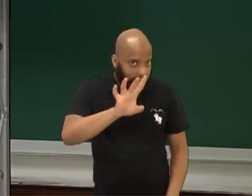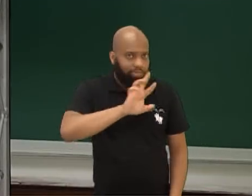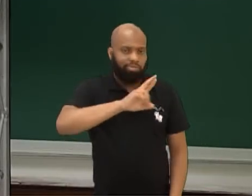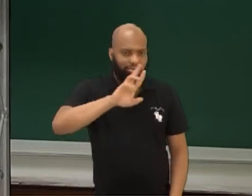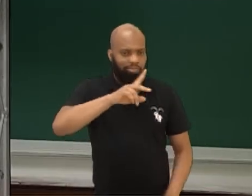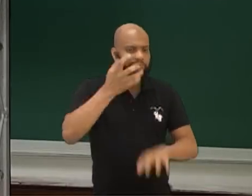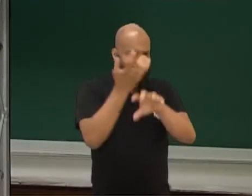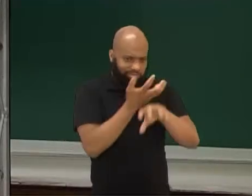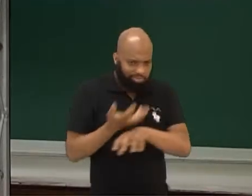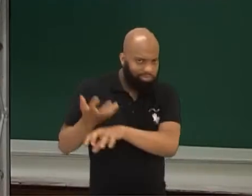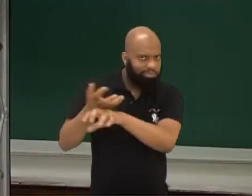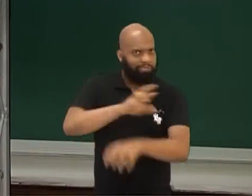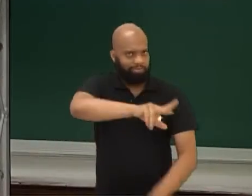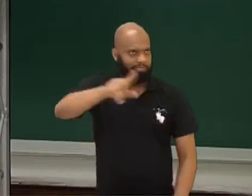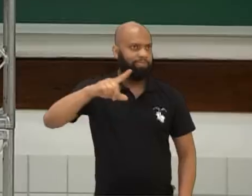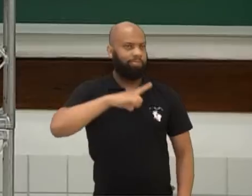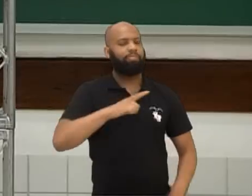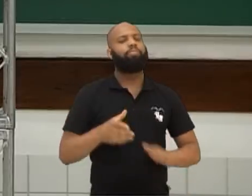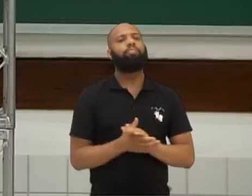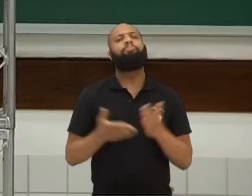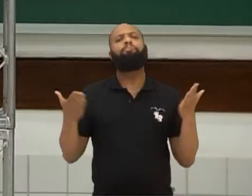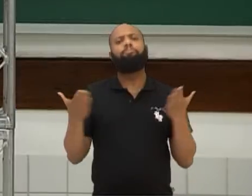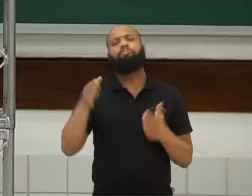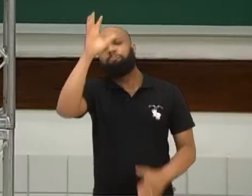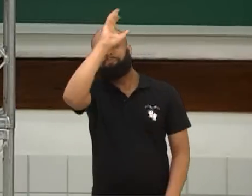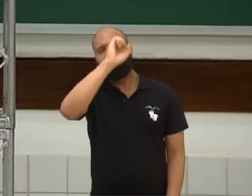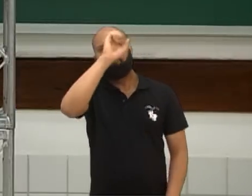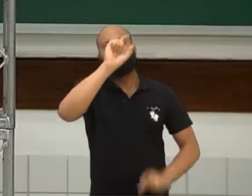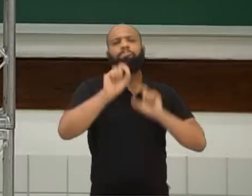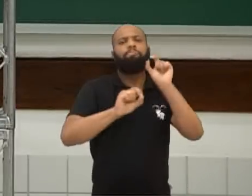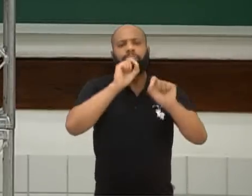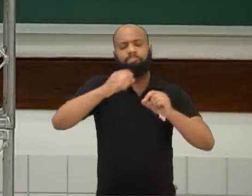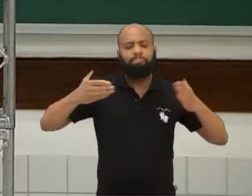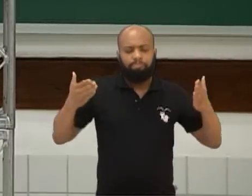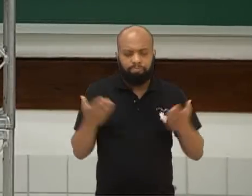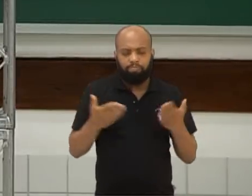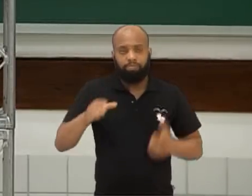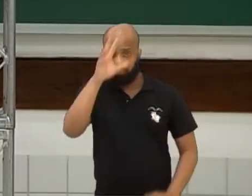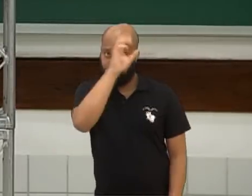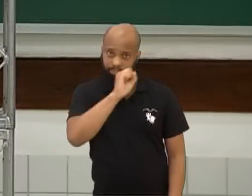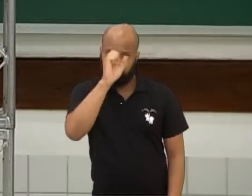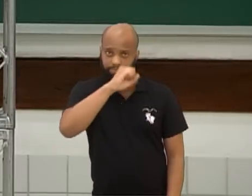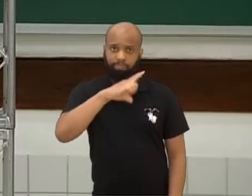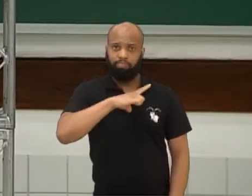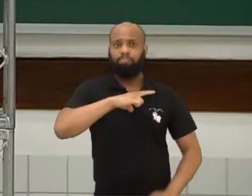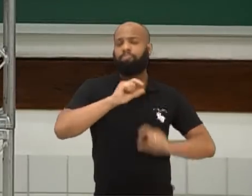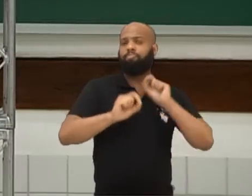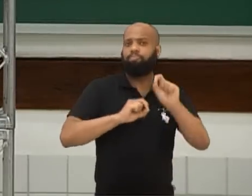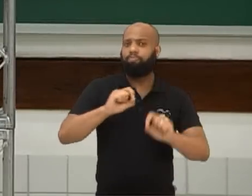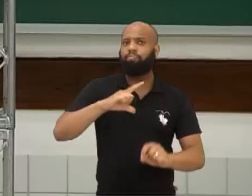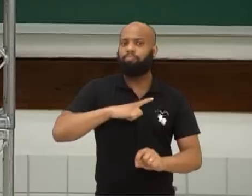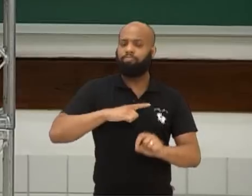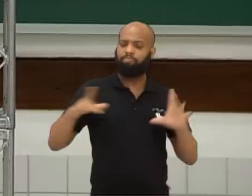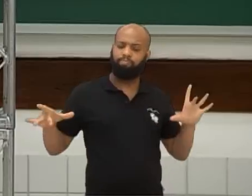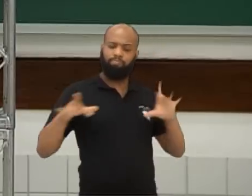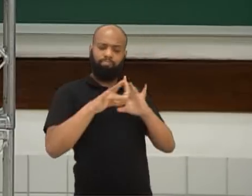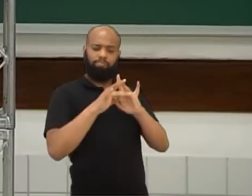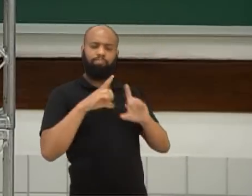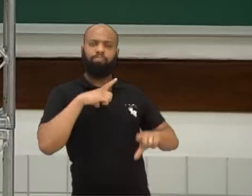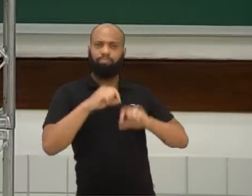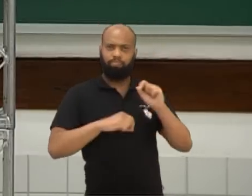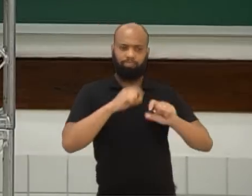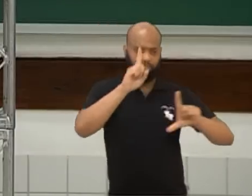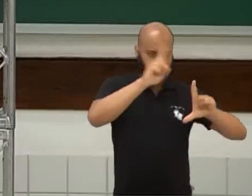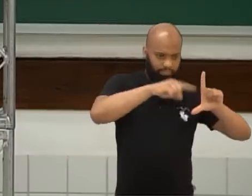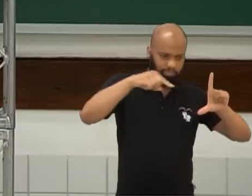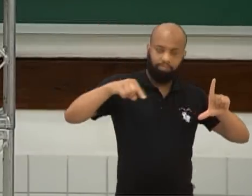também. Tá bom? Então, gente, o que nós vimos na aula de hoje? Então, hoje nós aprendemos, estamos aí associando, né,